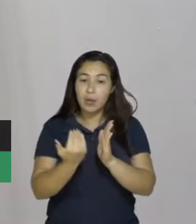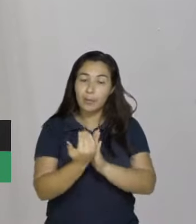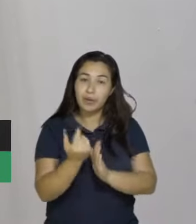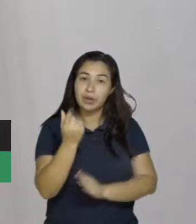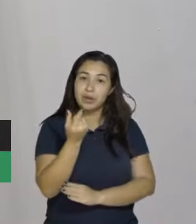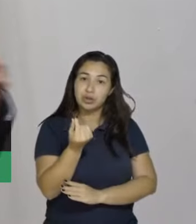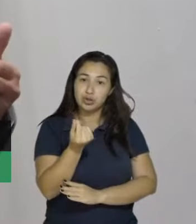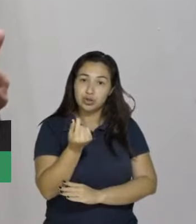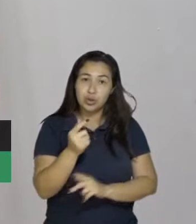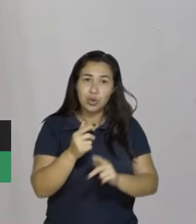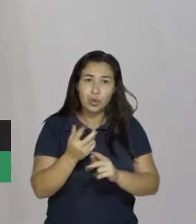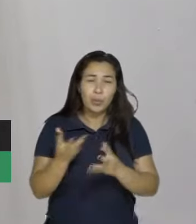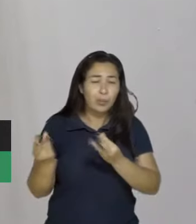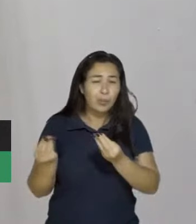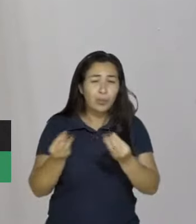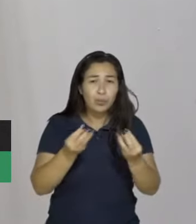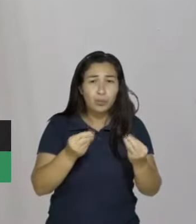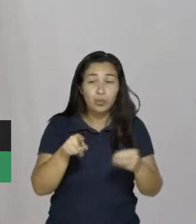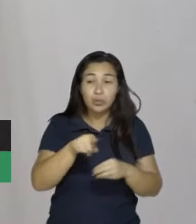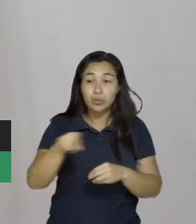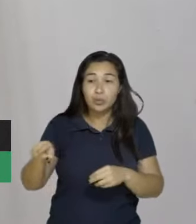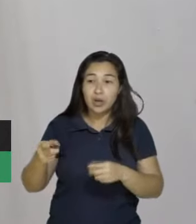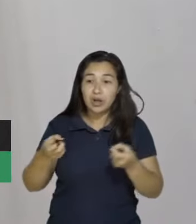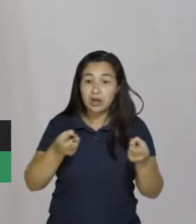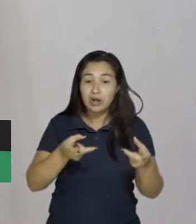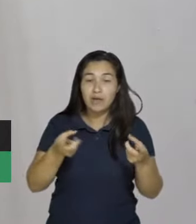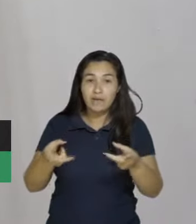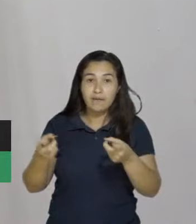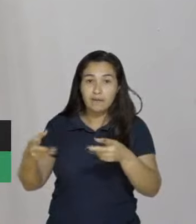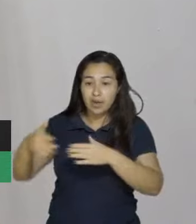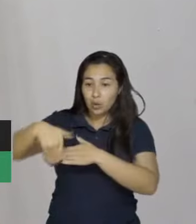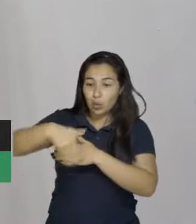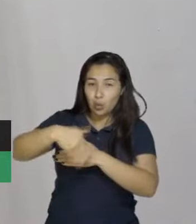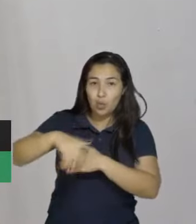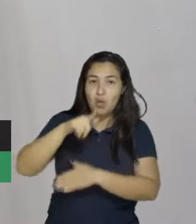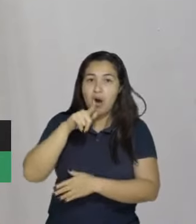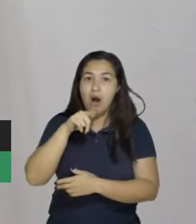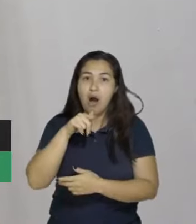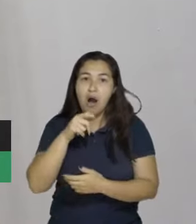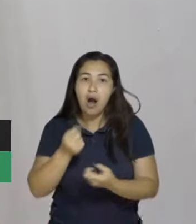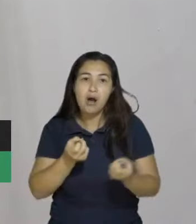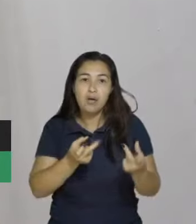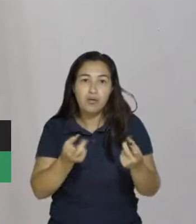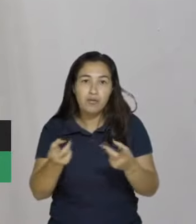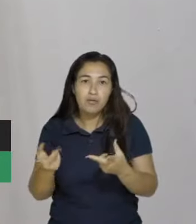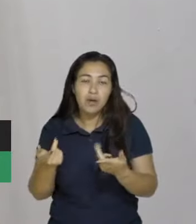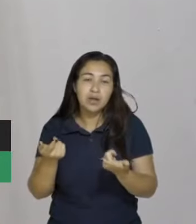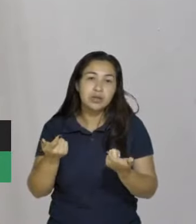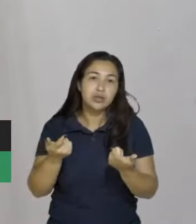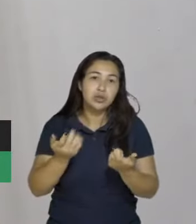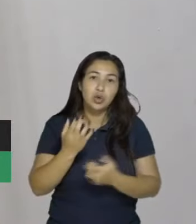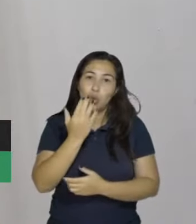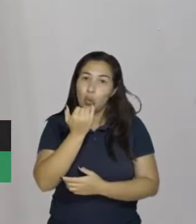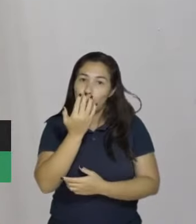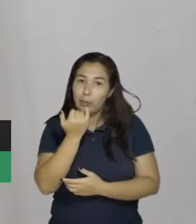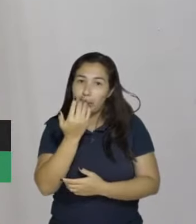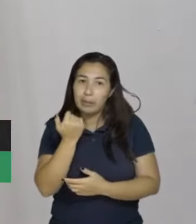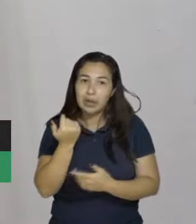são milhares de ambulantes que acabam tendo uma renda vendendo uma água, vendendo um lanche, vendendo alguma